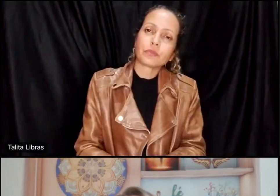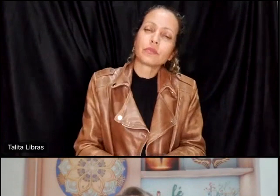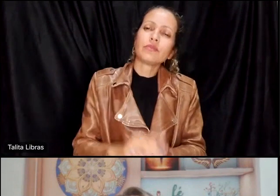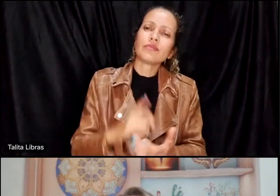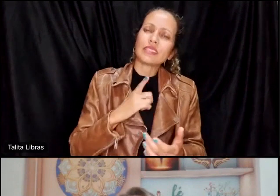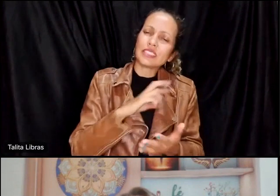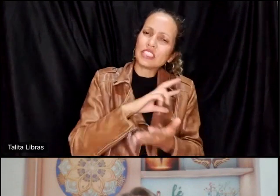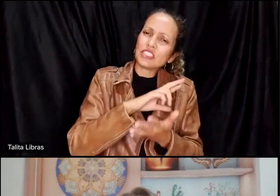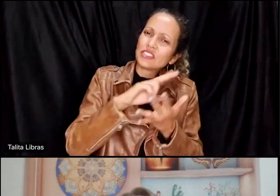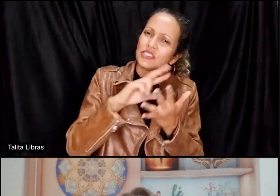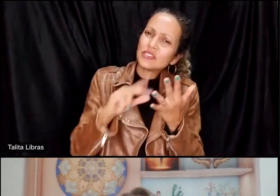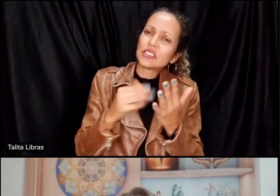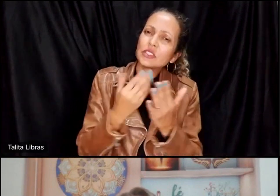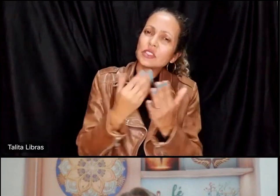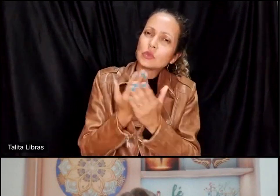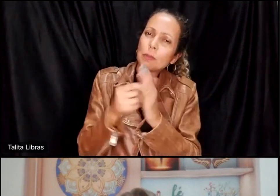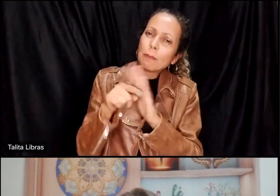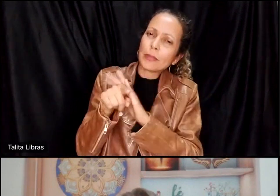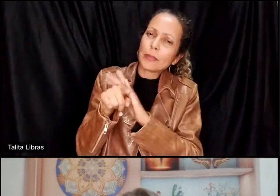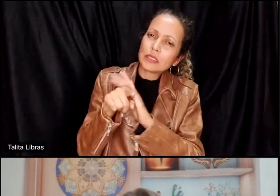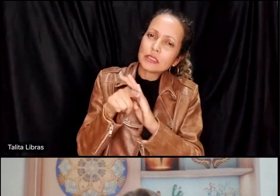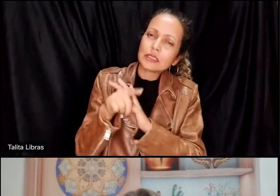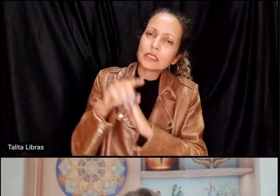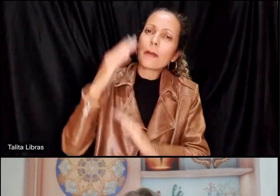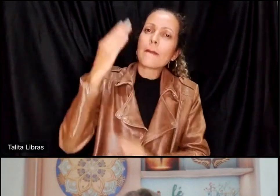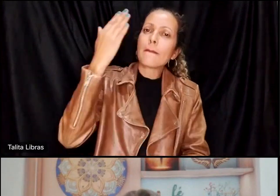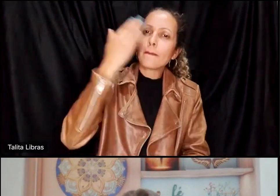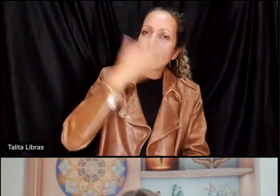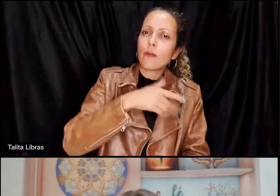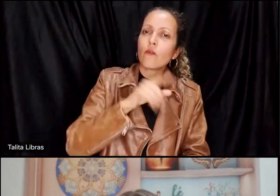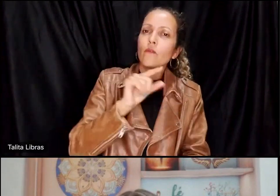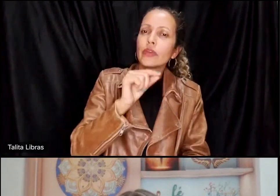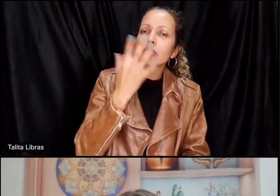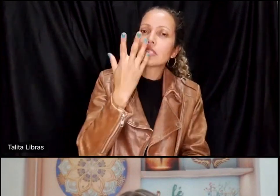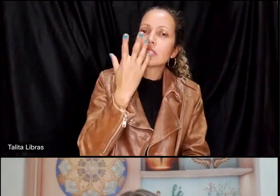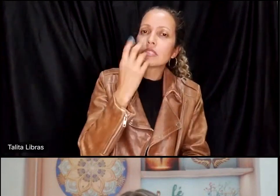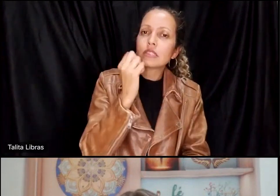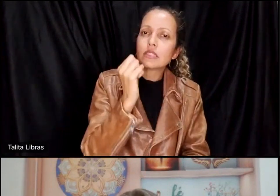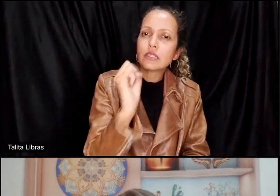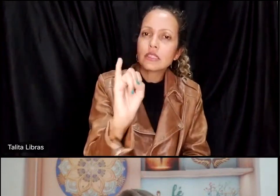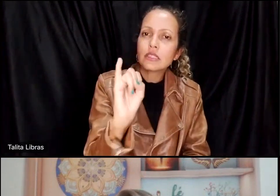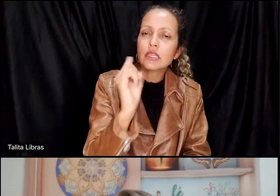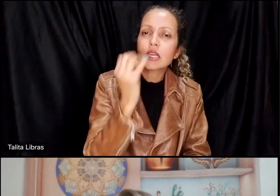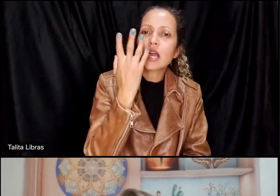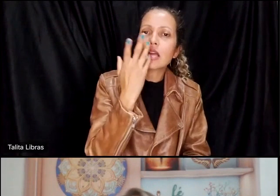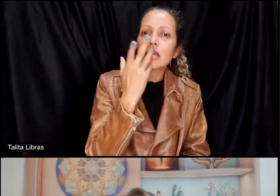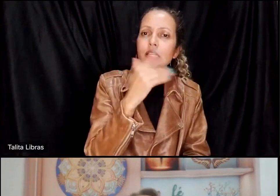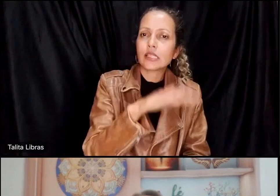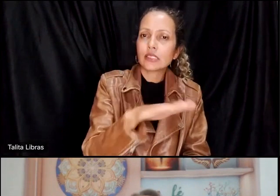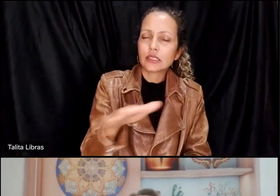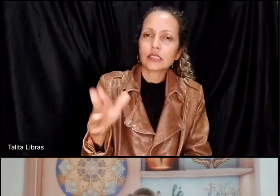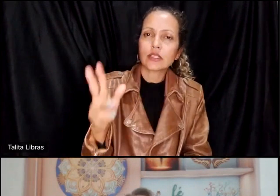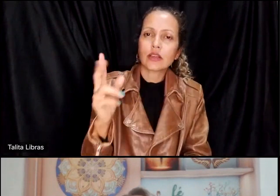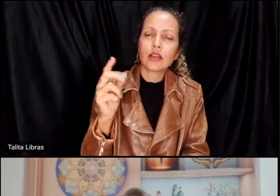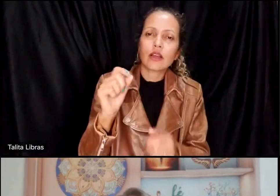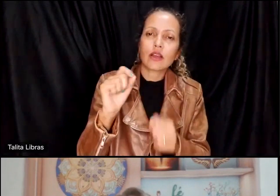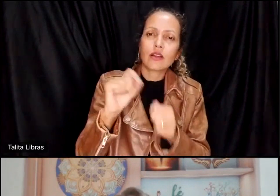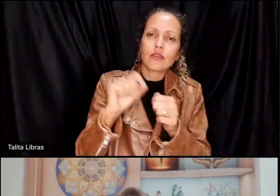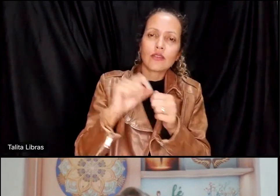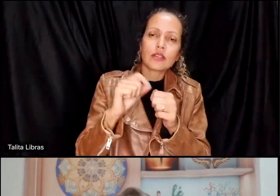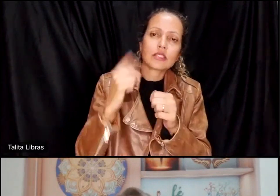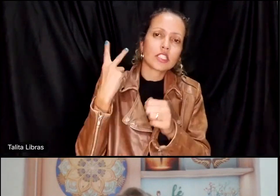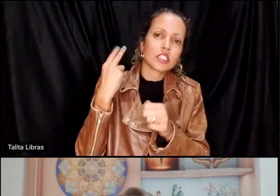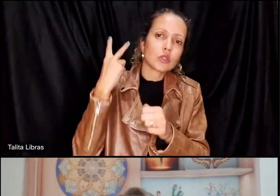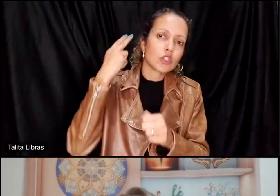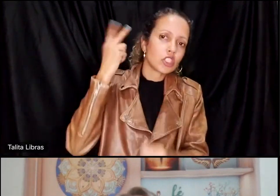que, mesmo que a criança surda vá fazer um implante, muitas pessoas falam assim, nossa, que legal,